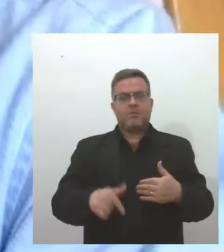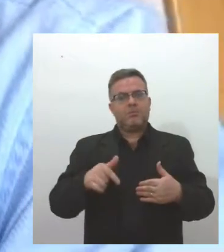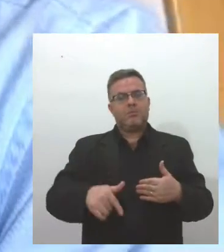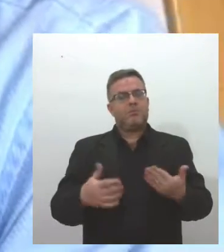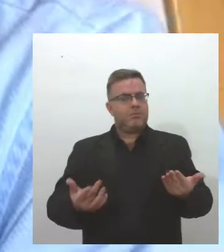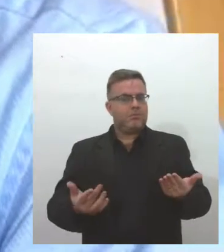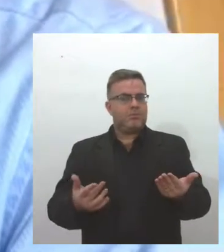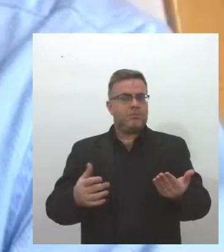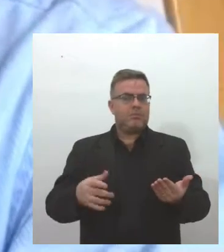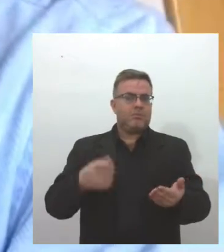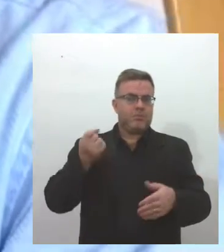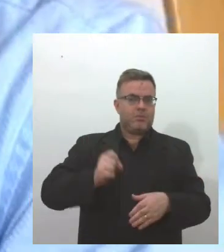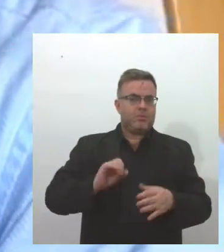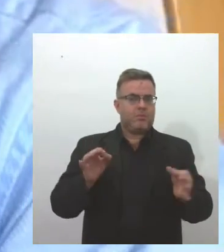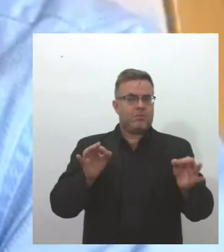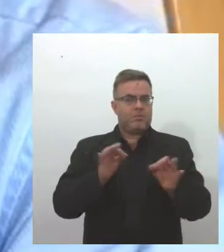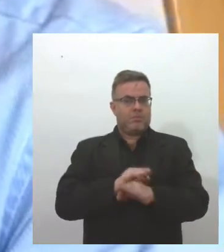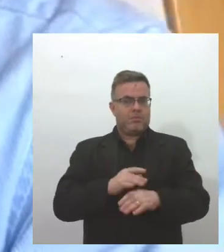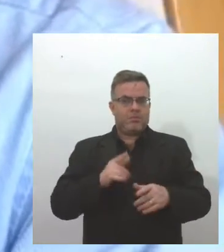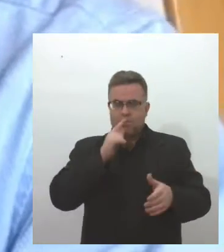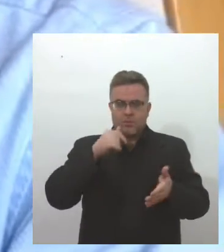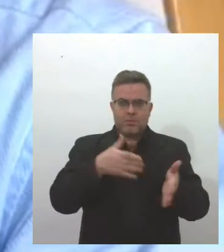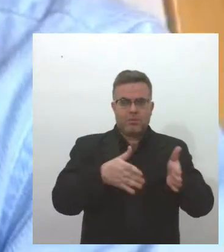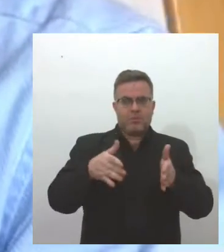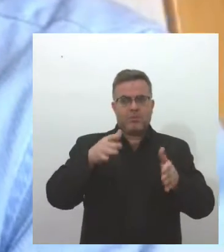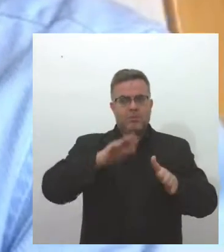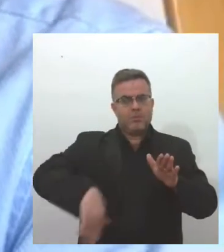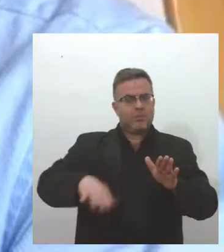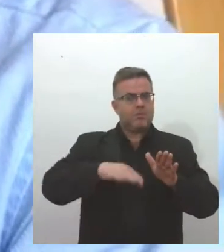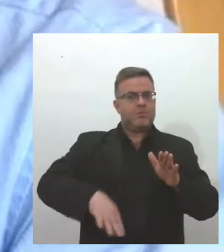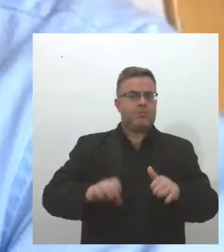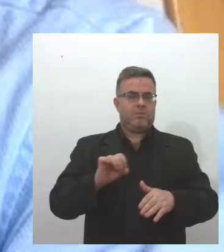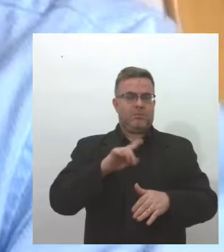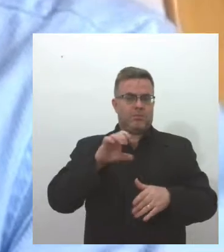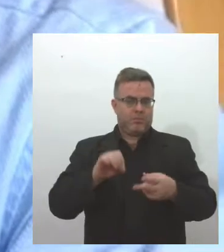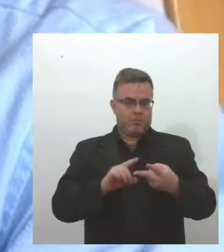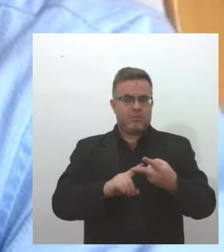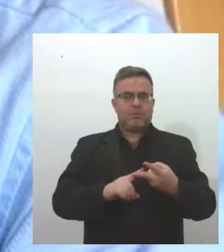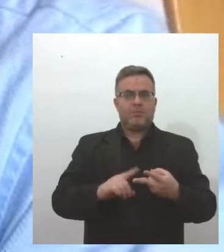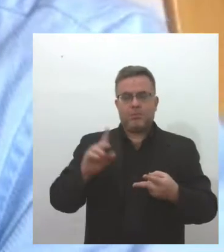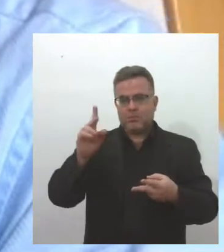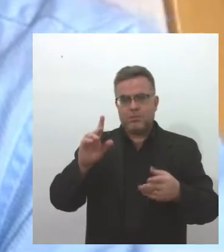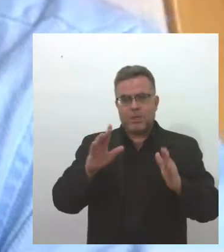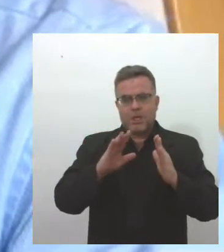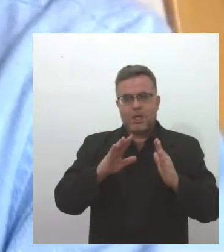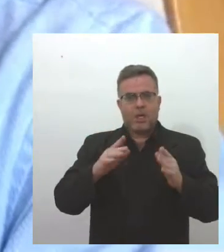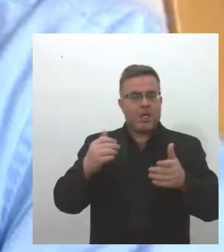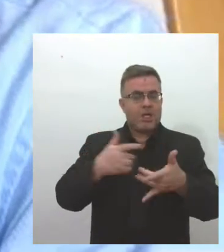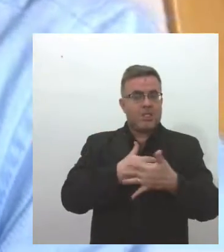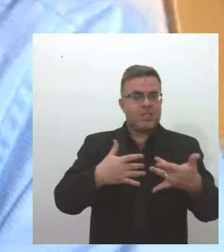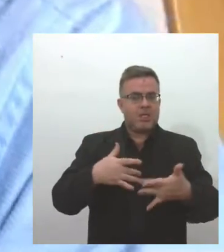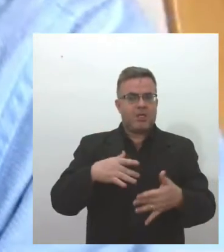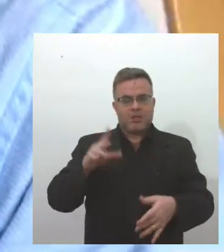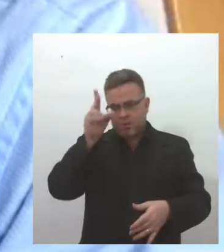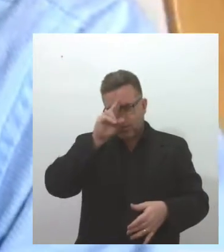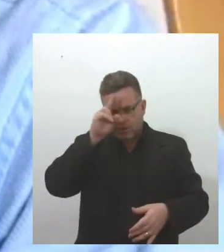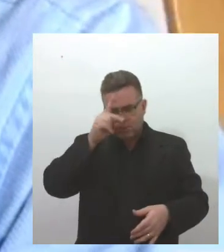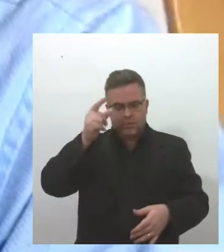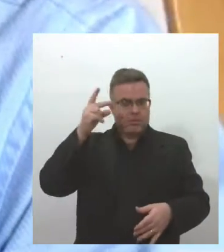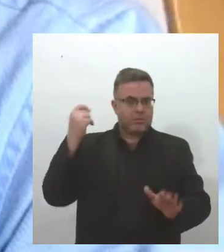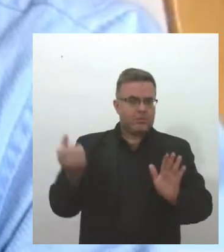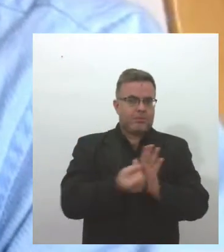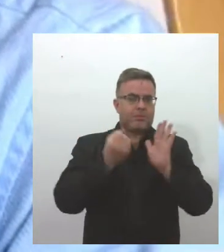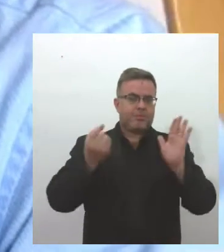estado. Vá conhecer os cânions, vá conhecer a Praia do Saco, vá conhecer as cidades históricas, a Foz do Rio São Francisco, vá fazer